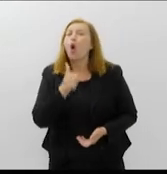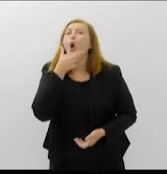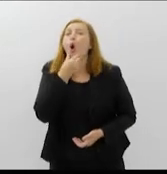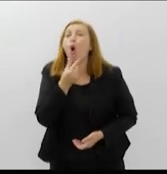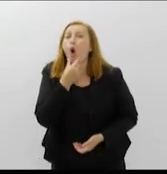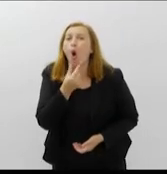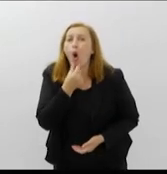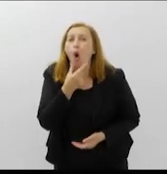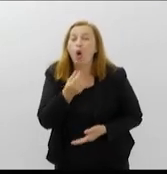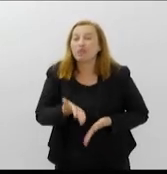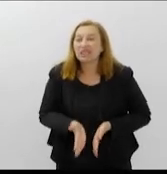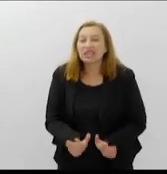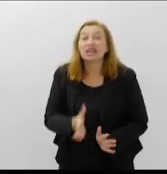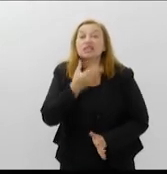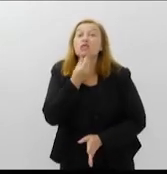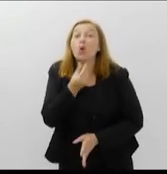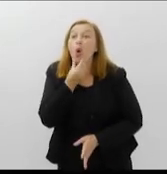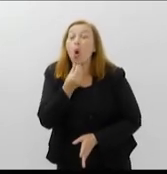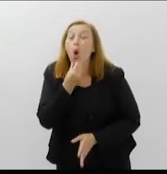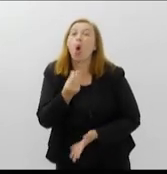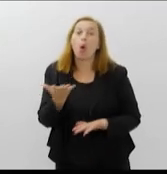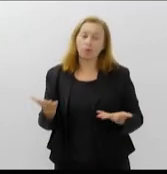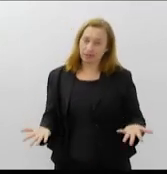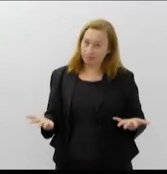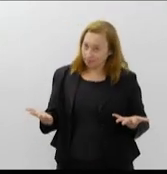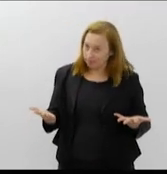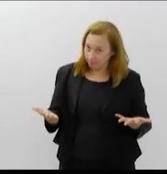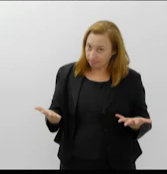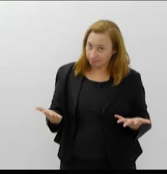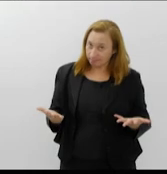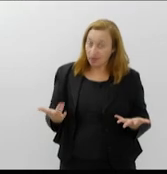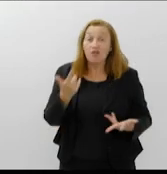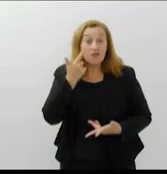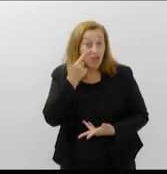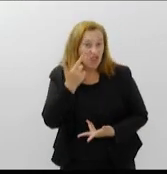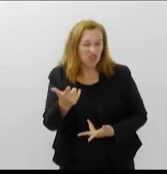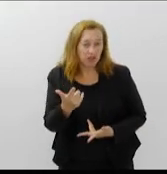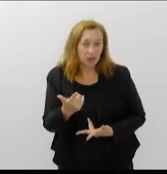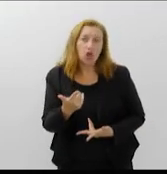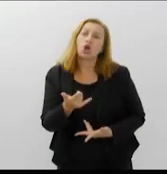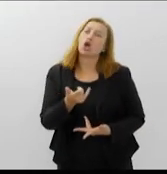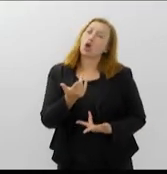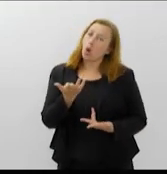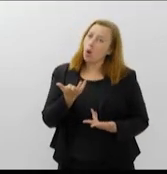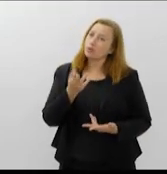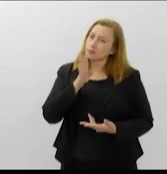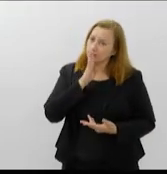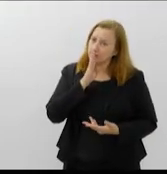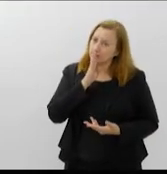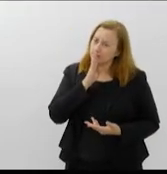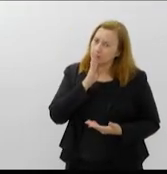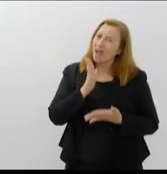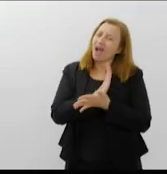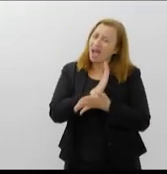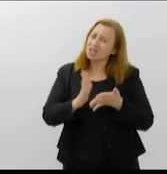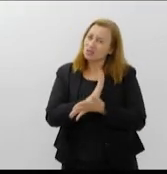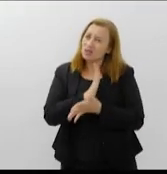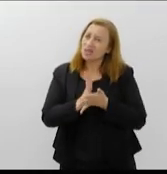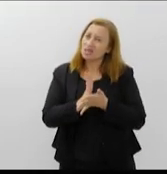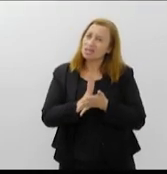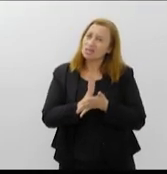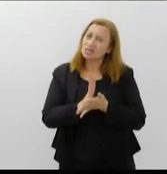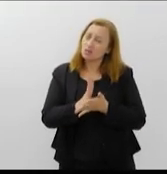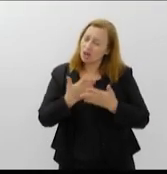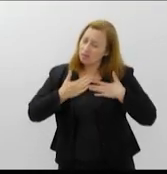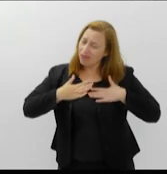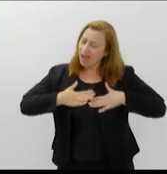Homens biológicos, chegamos a esse ponto. Eu juro que muitas vezes tento manter o expediente de